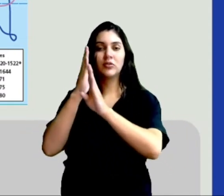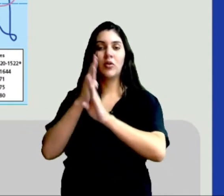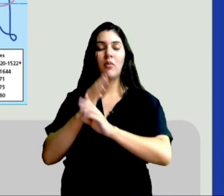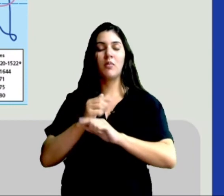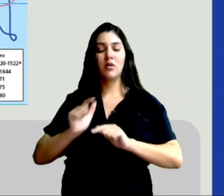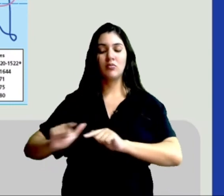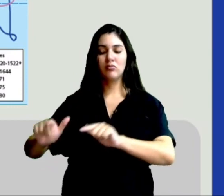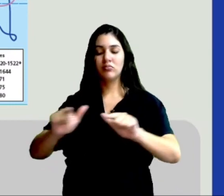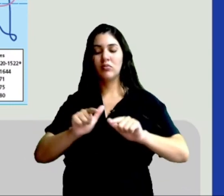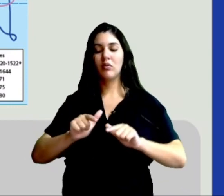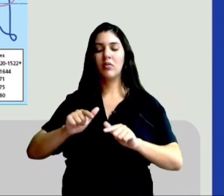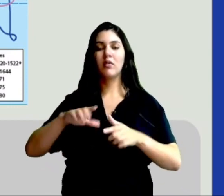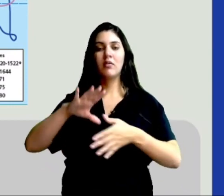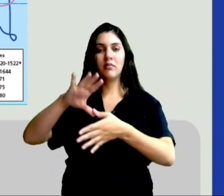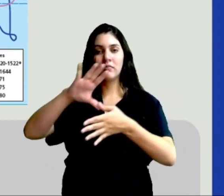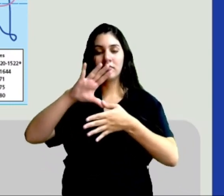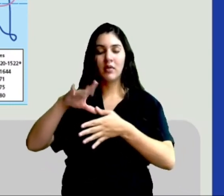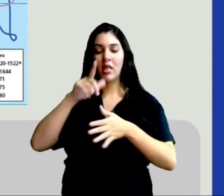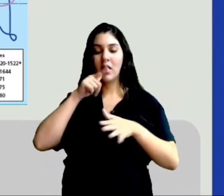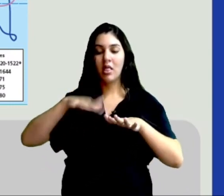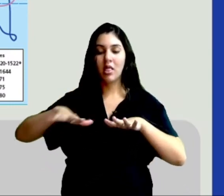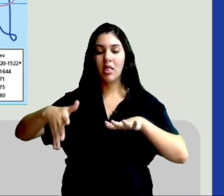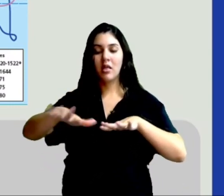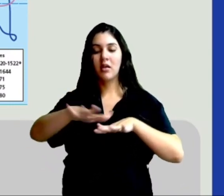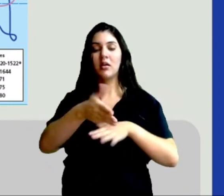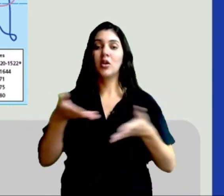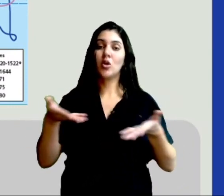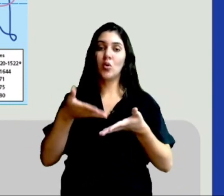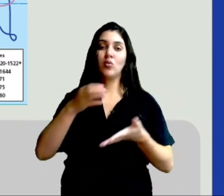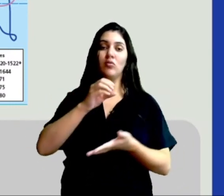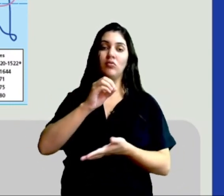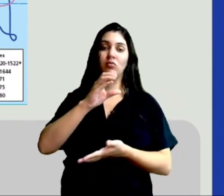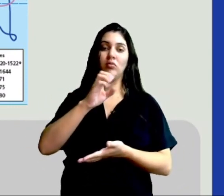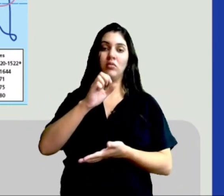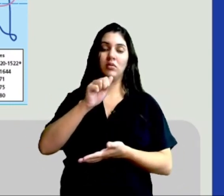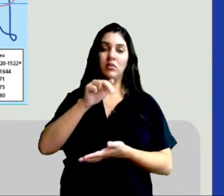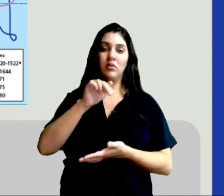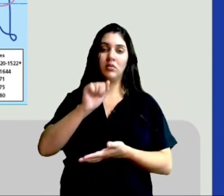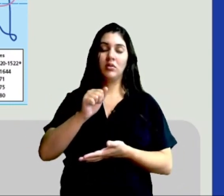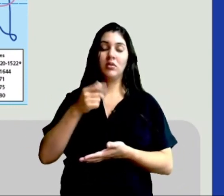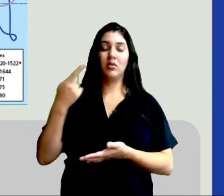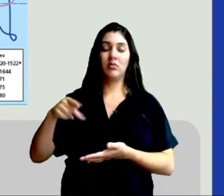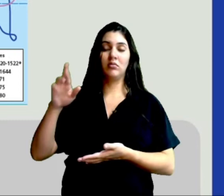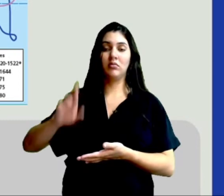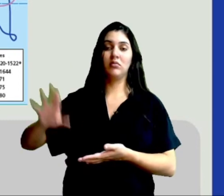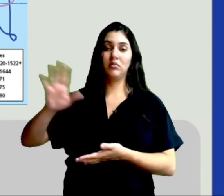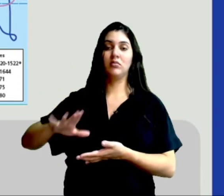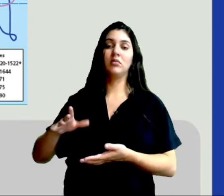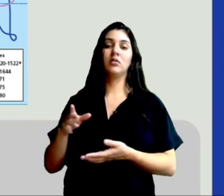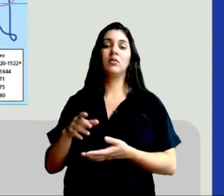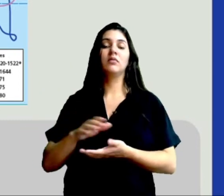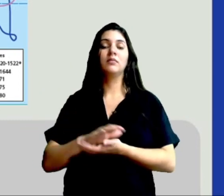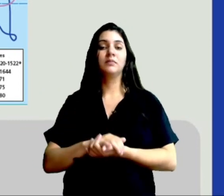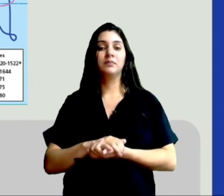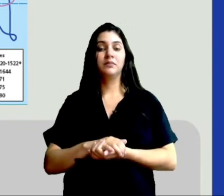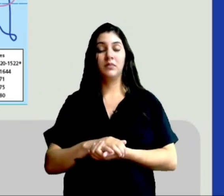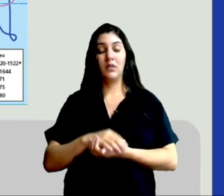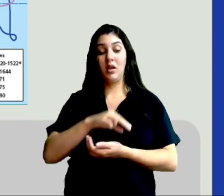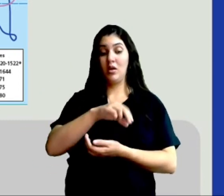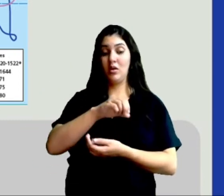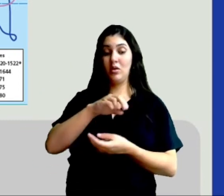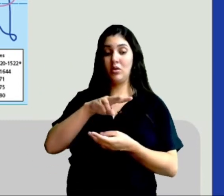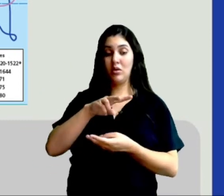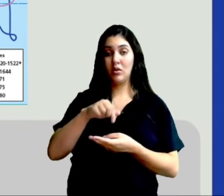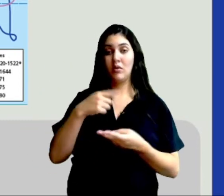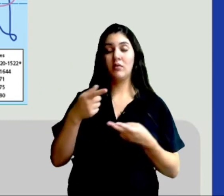os continentes, o continente que é a Oceania, né, essas regiões que hoje formam a Austrália, a Nova Zelândia,